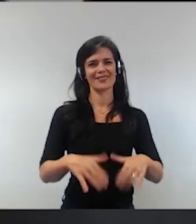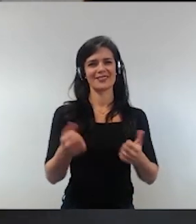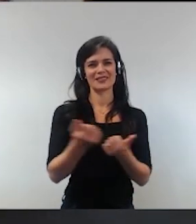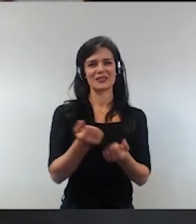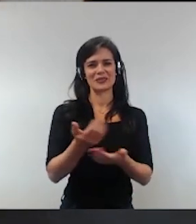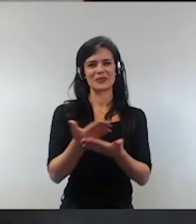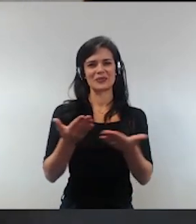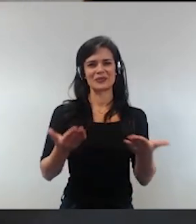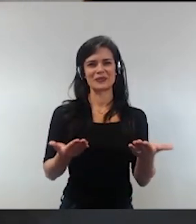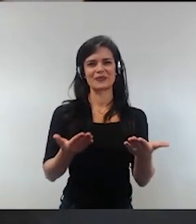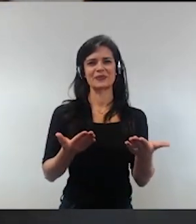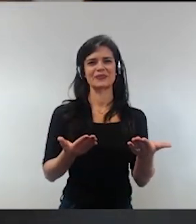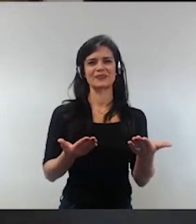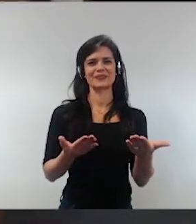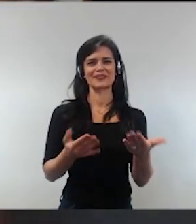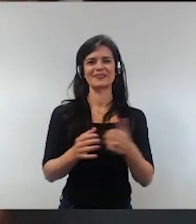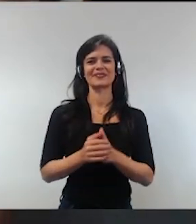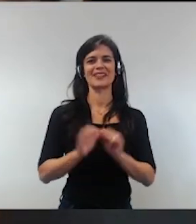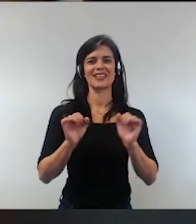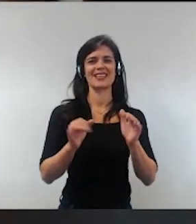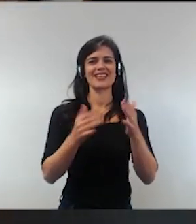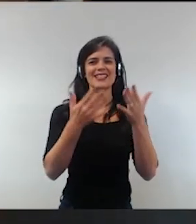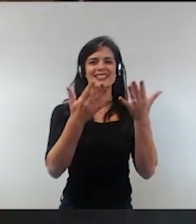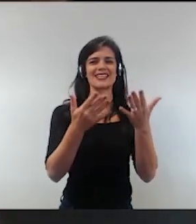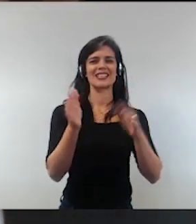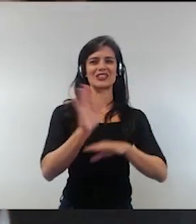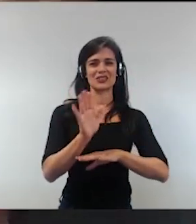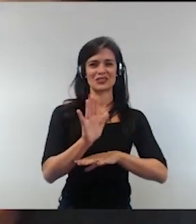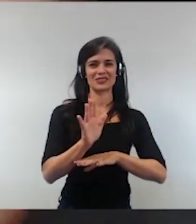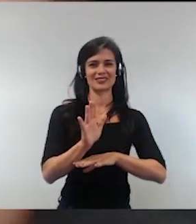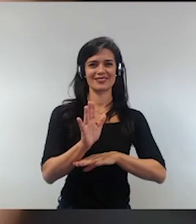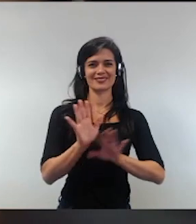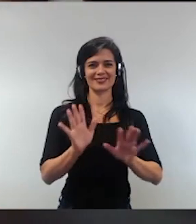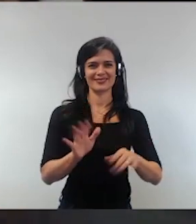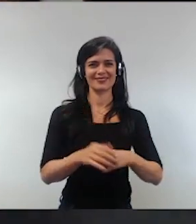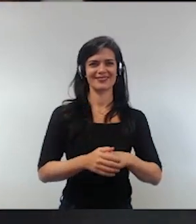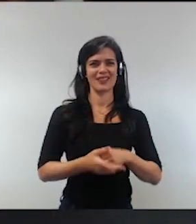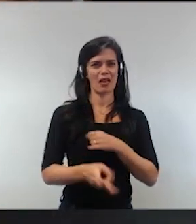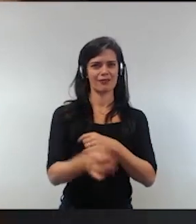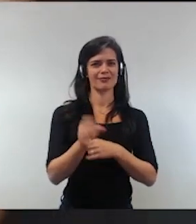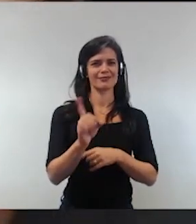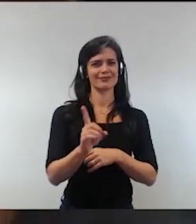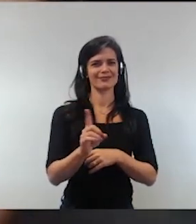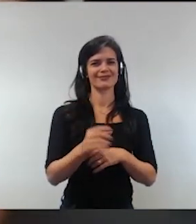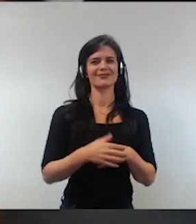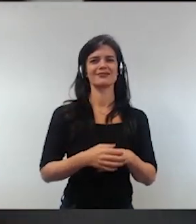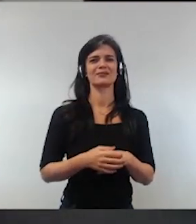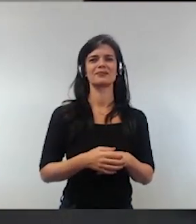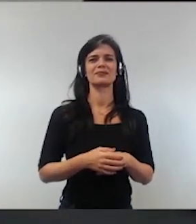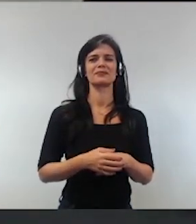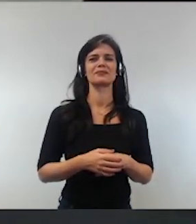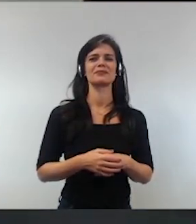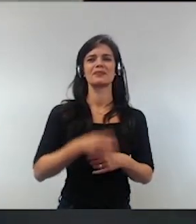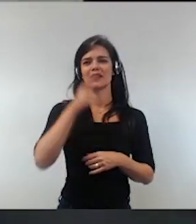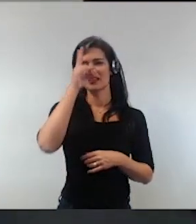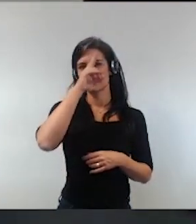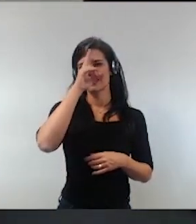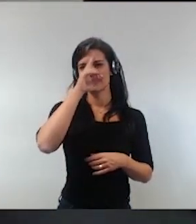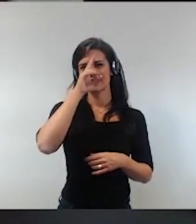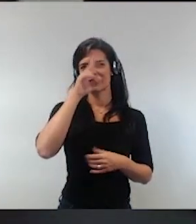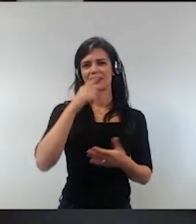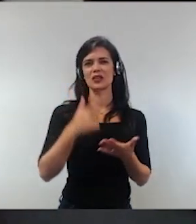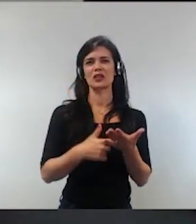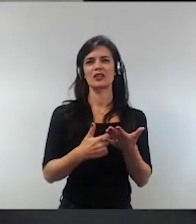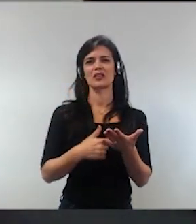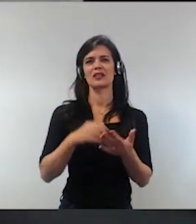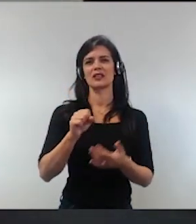nessa cerimônia do adeus, né? Adeus temporário, né? Lembrando aquele livro da Simone de Beauvoir,